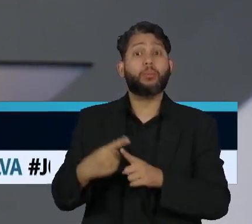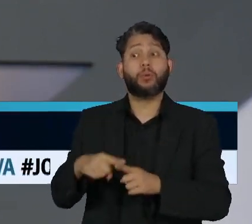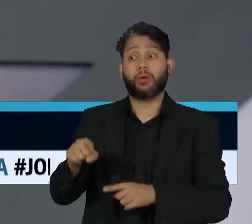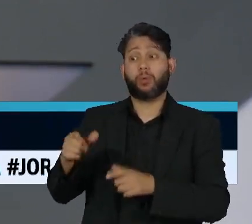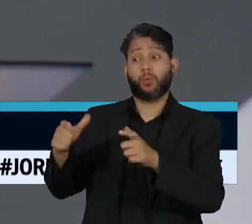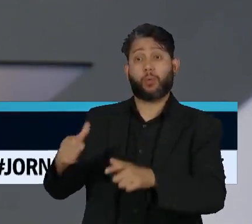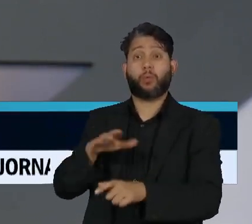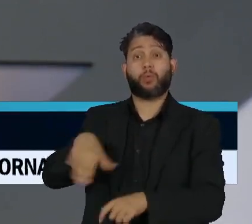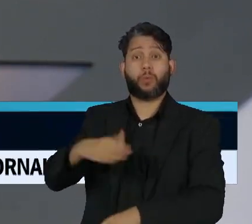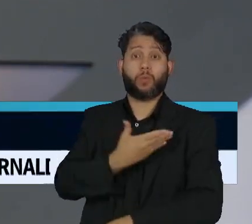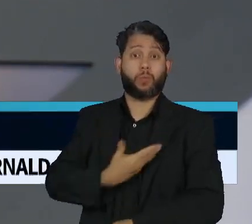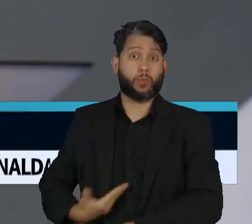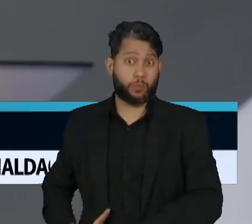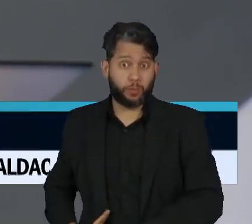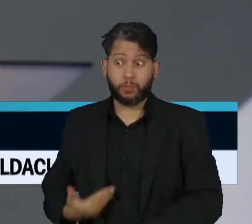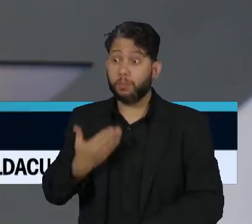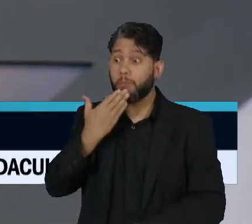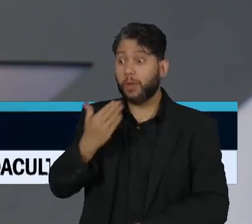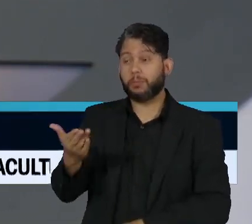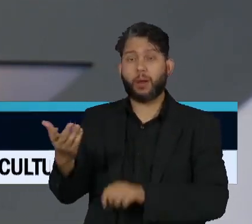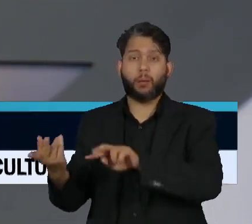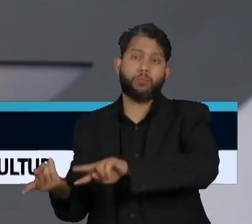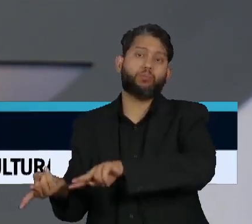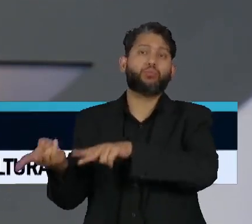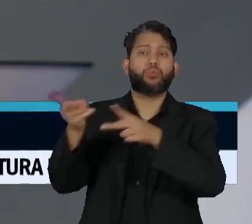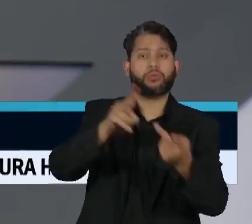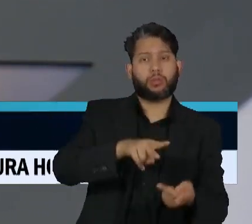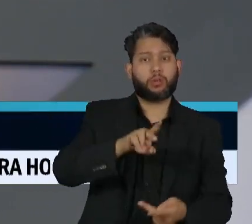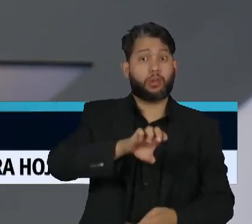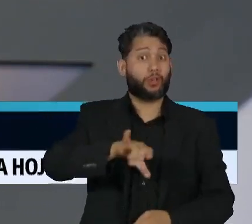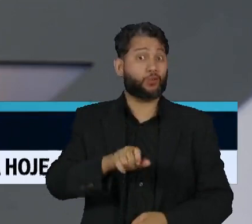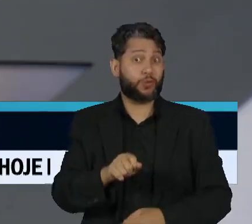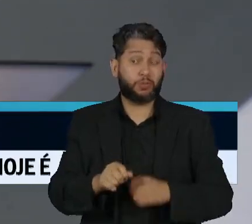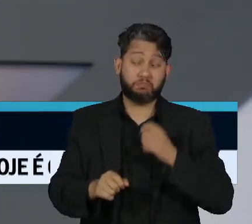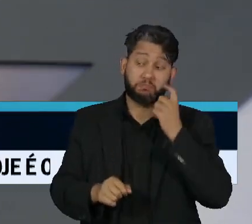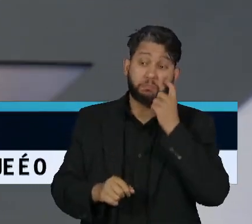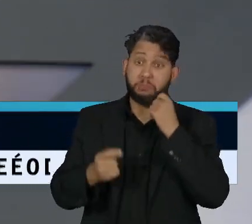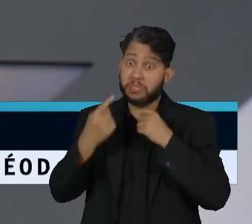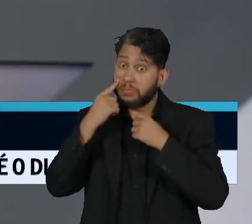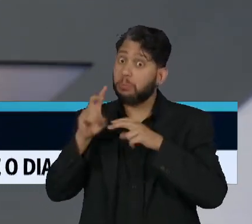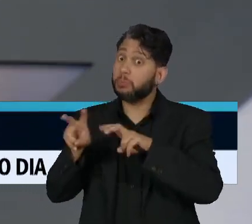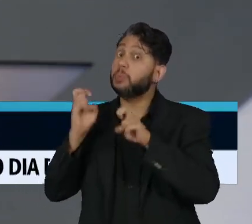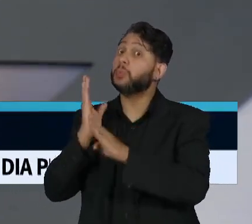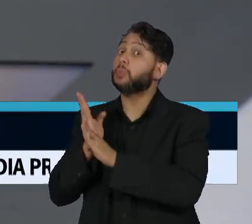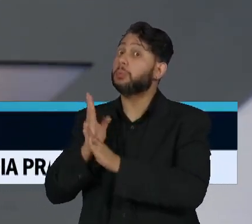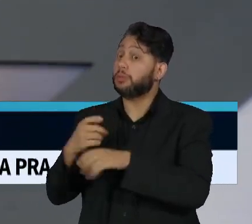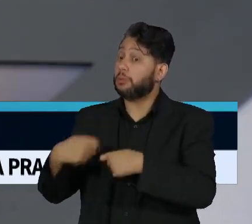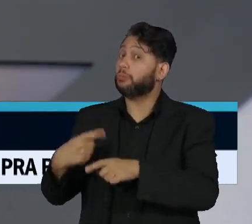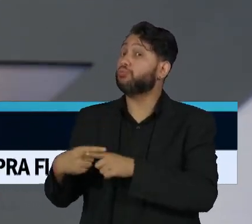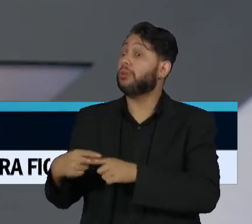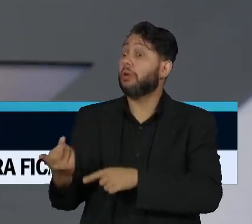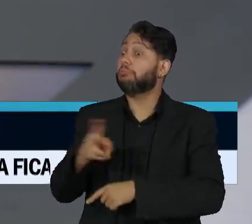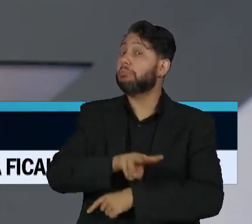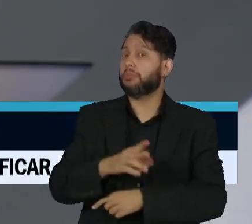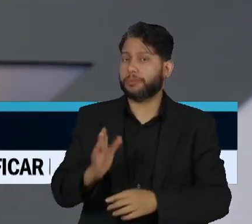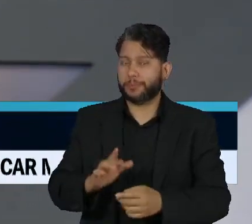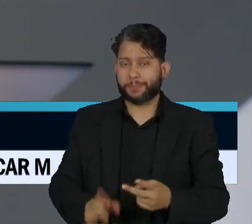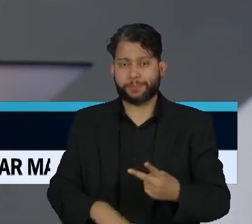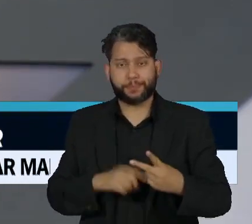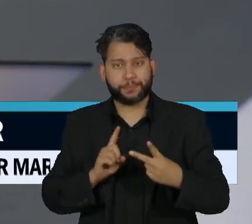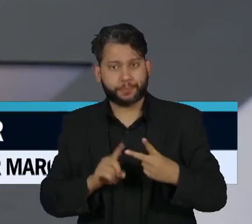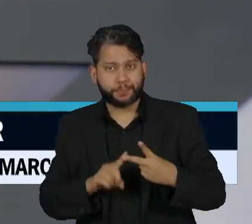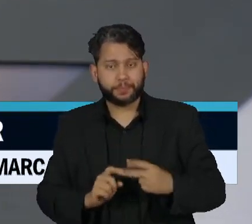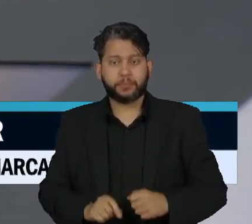públicas para que eles mudem do ensino regular para a EJA, o que precisa ser investigado. Dois, o fato